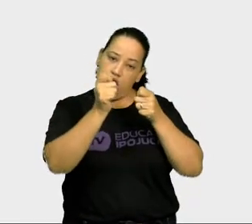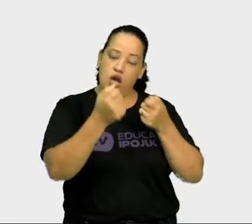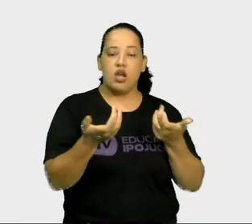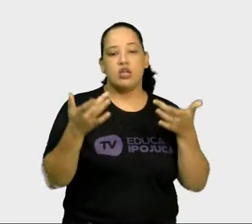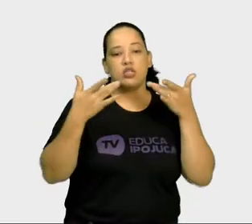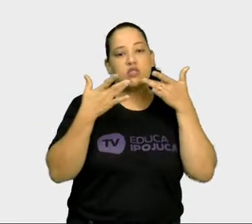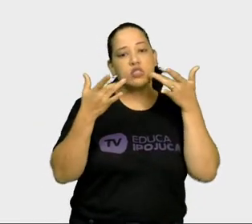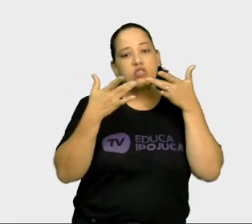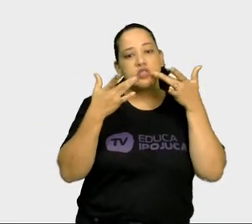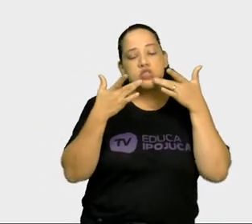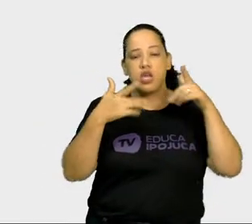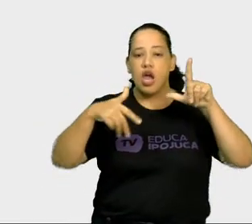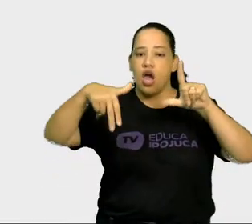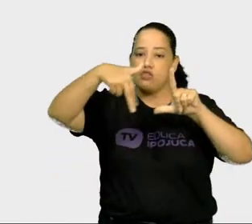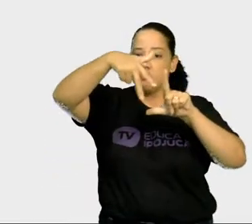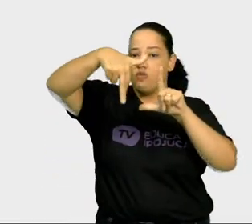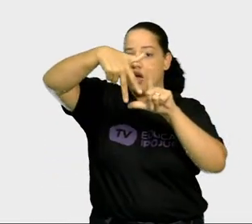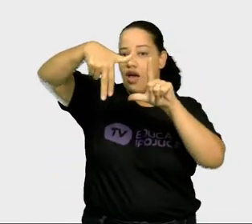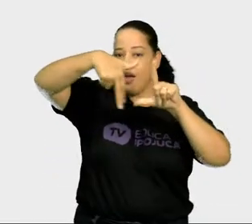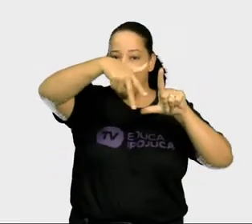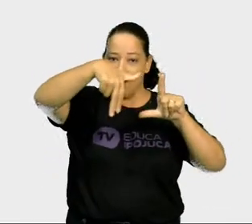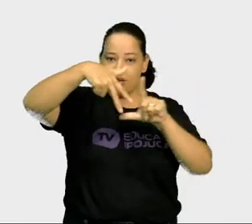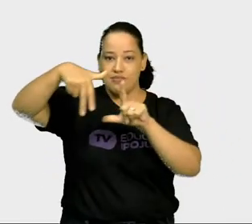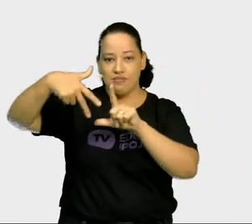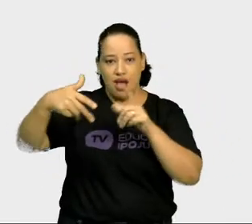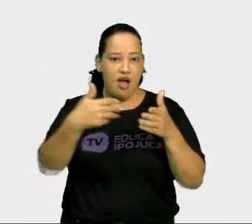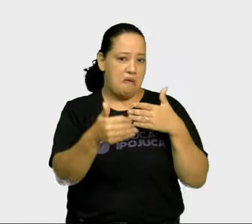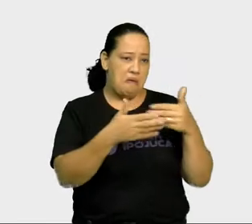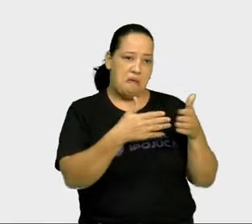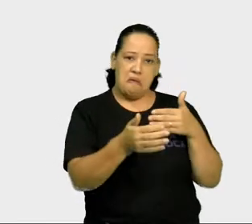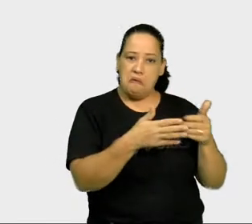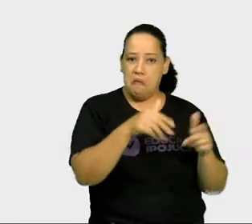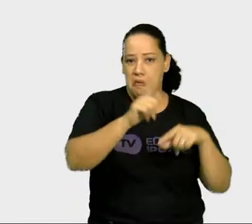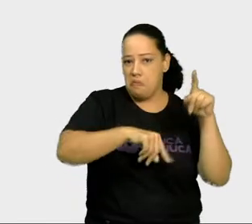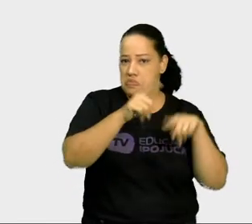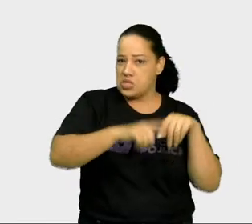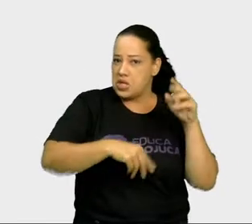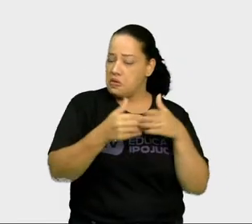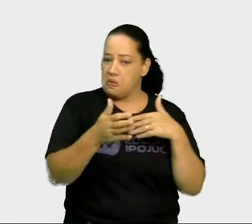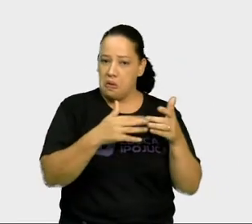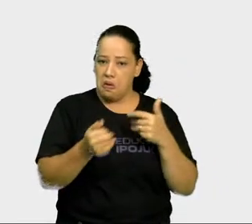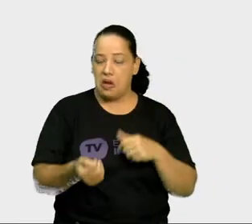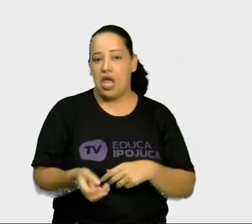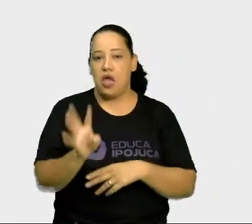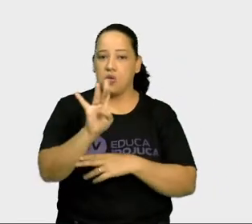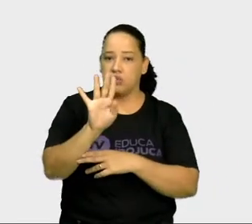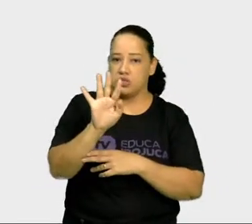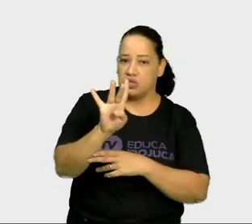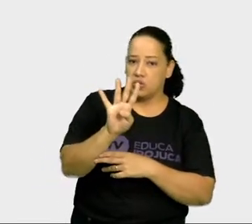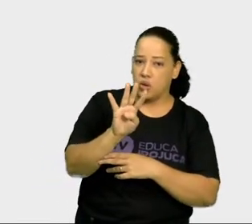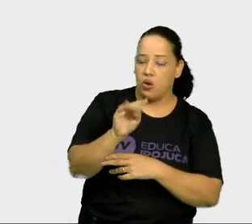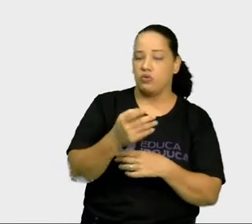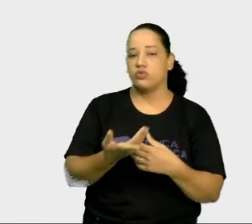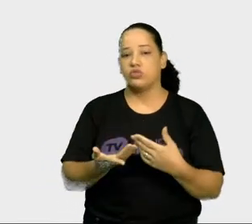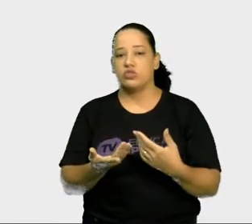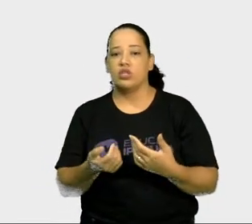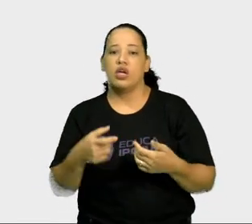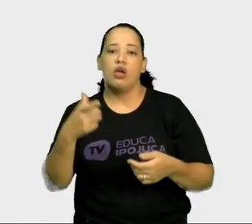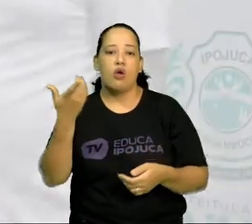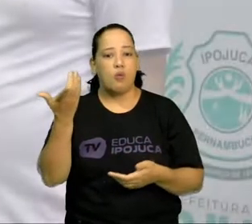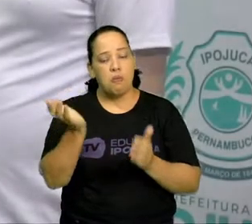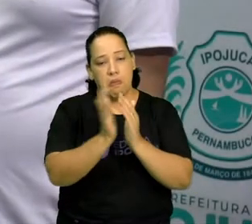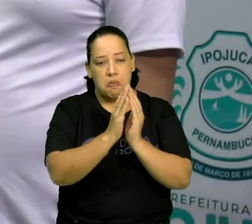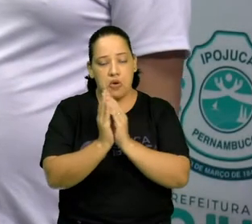teatro de formas animadas, que pode ser feito com qualquer objeto, o dedoche, que são aqueles bonequinhos de dedos, e